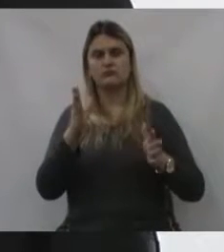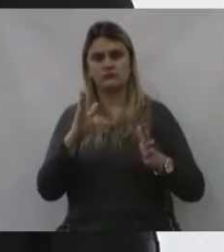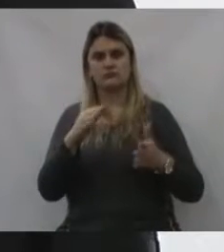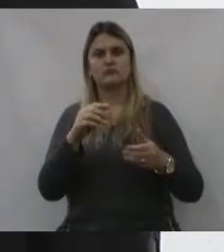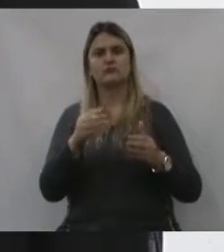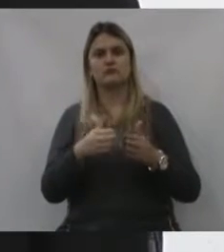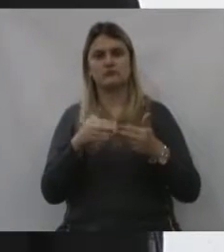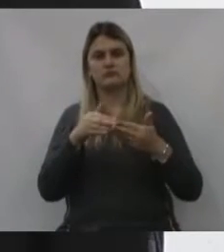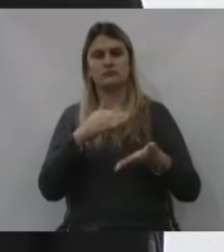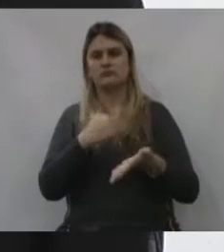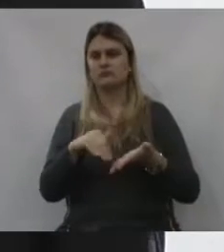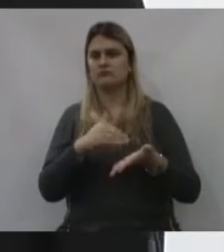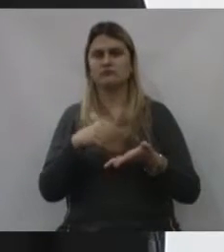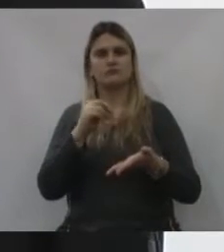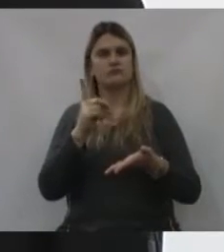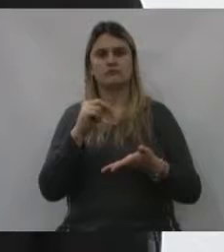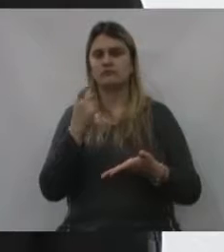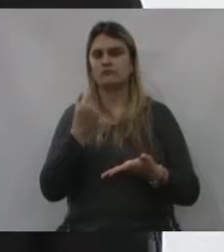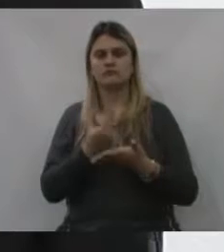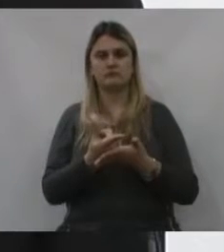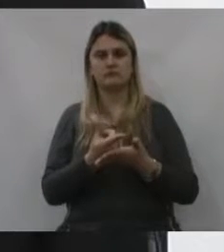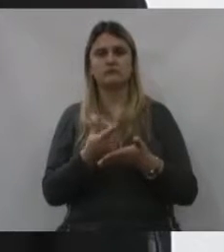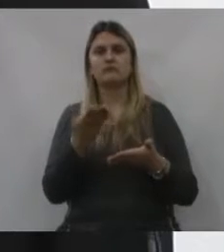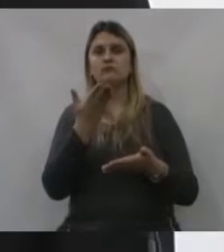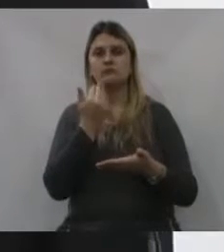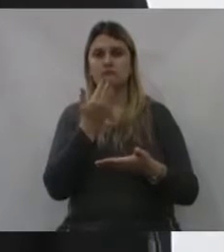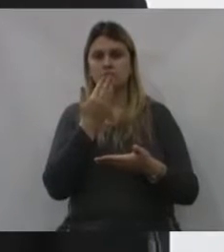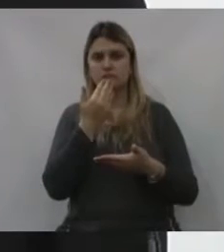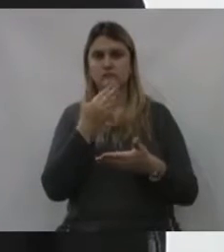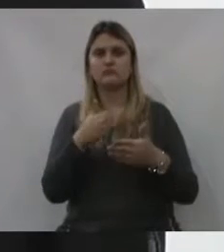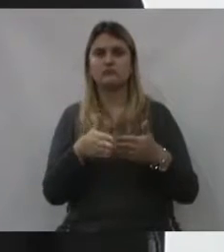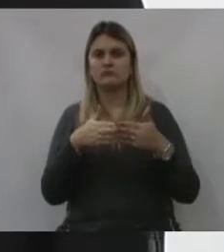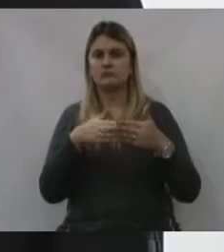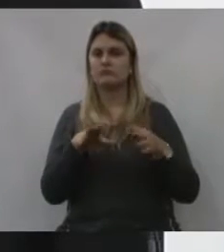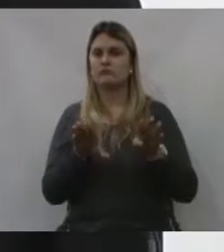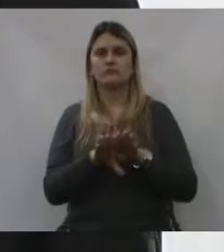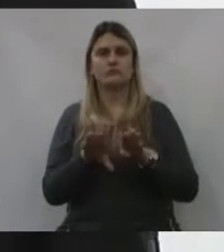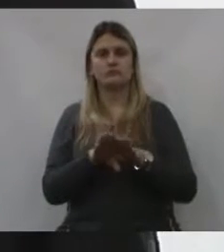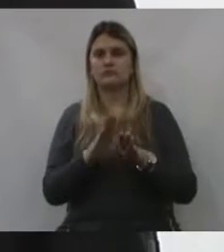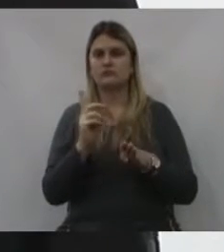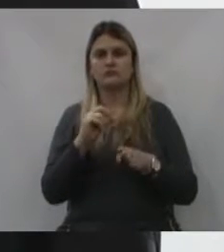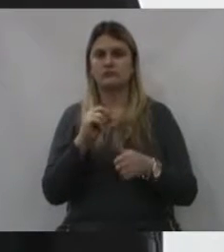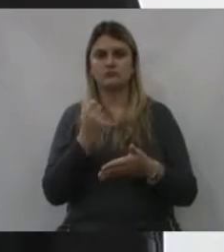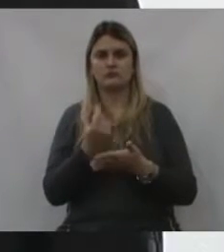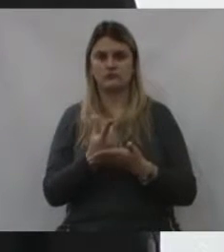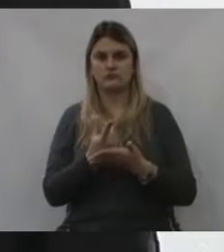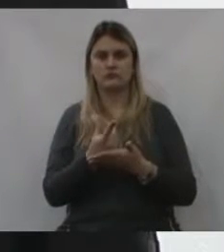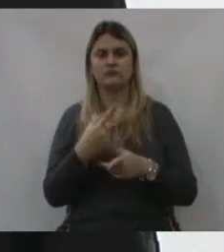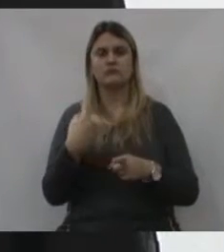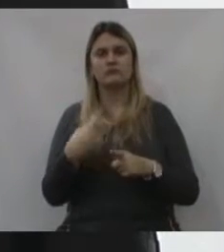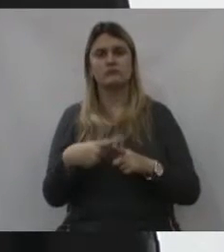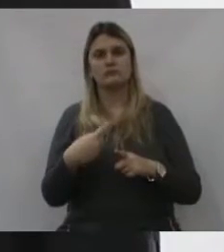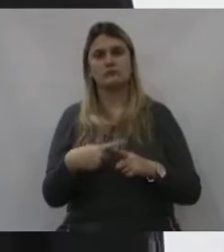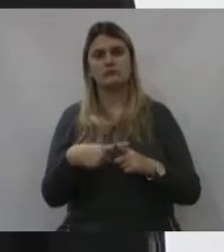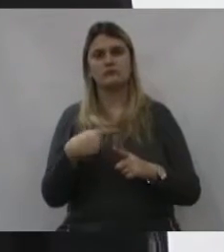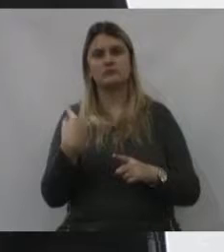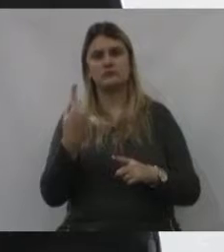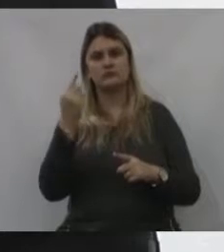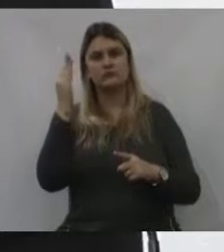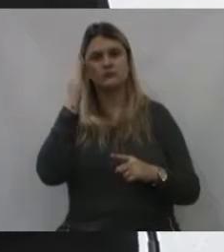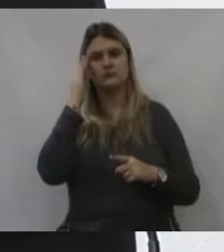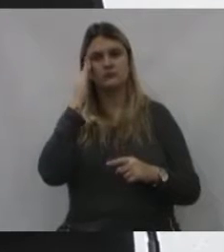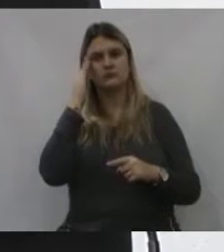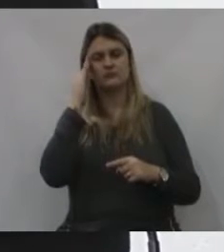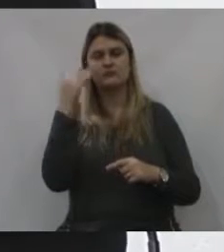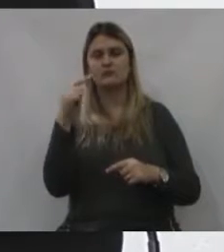já tinha sido licitada na época, mas não foi adquirido, e os alimentos foram licitados, mas também não foram adquiridos, porque